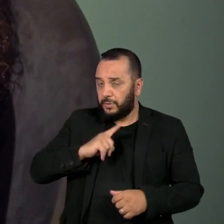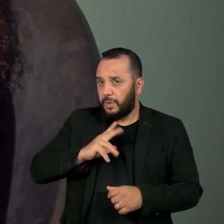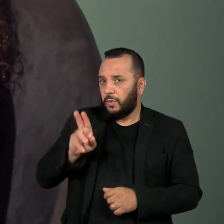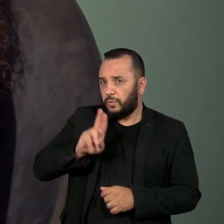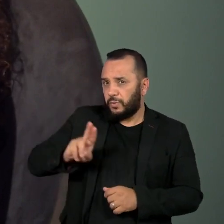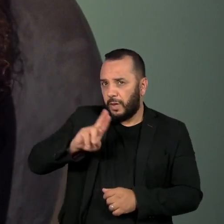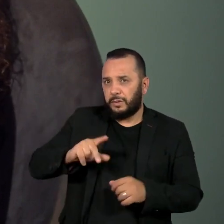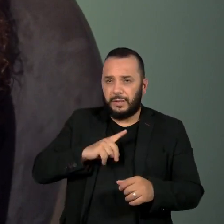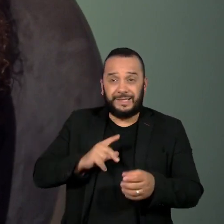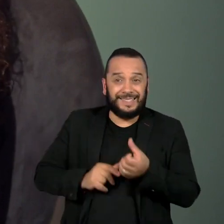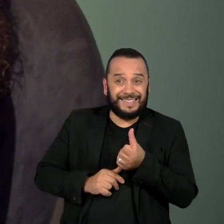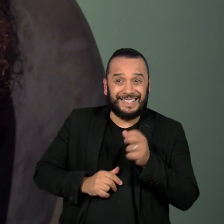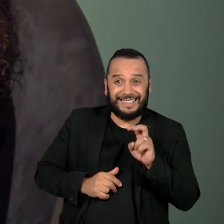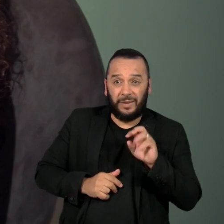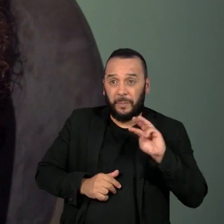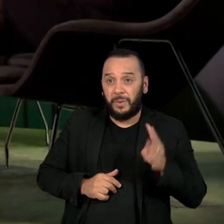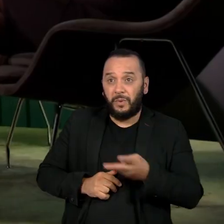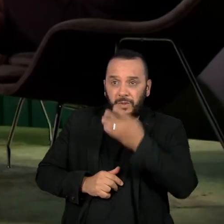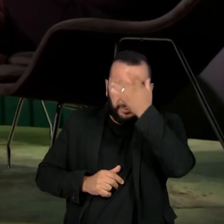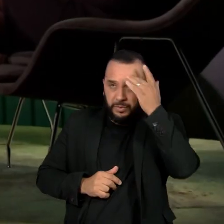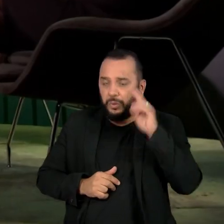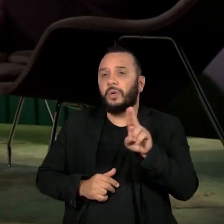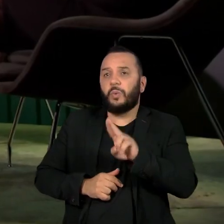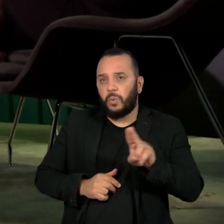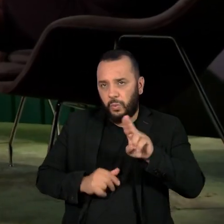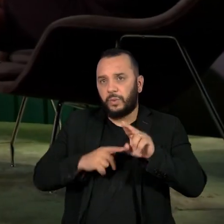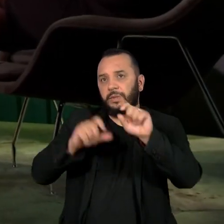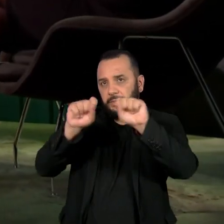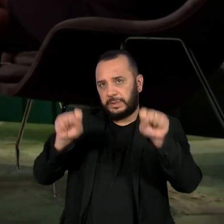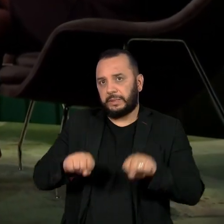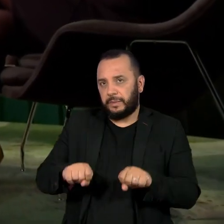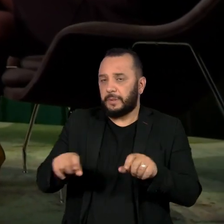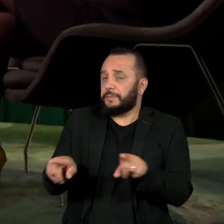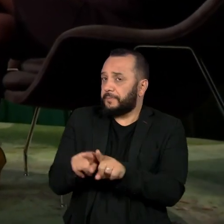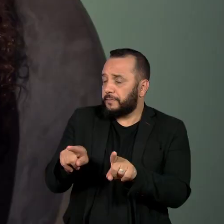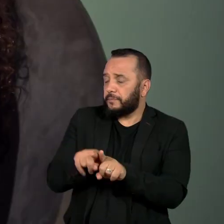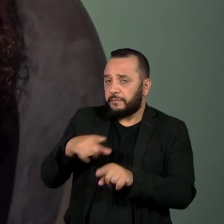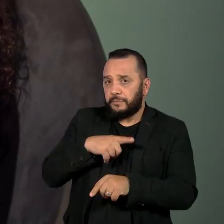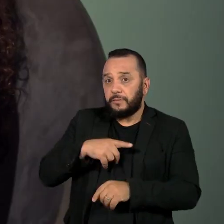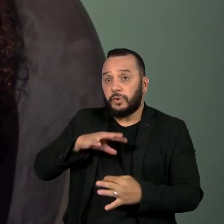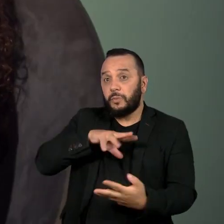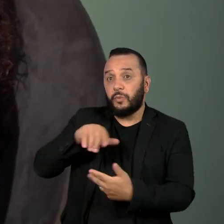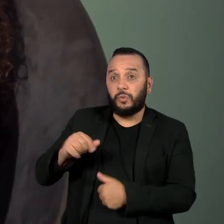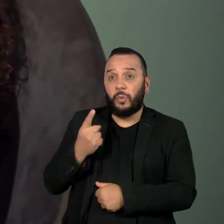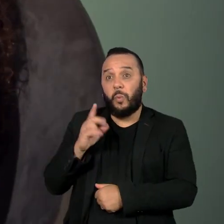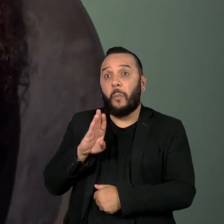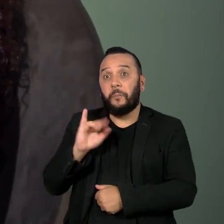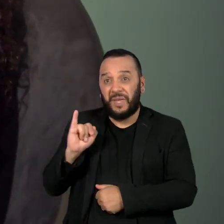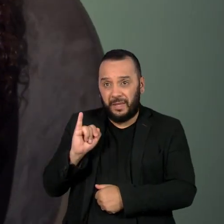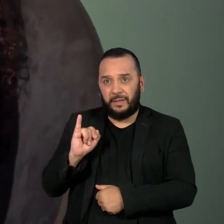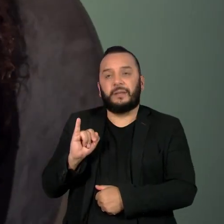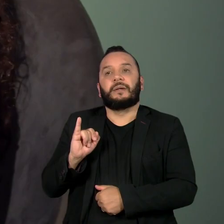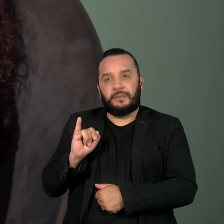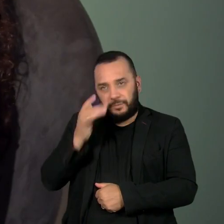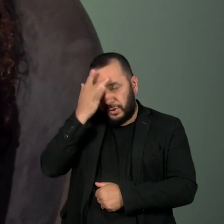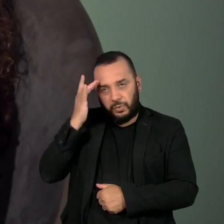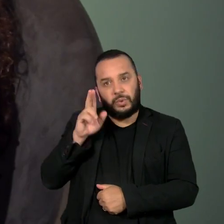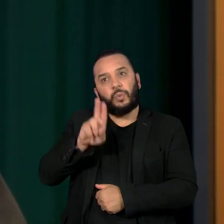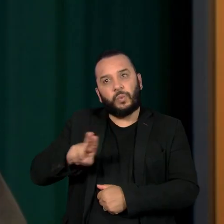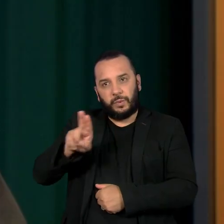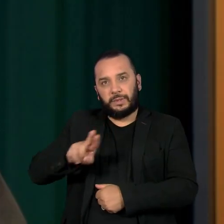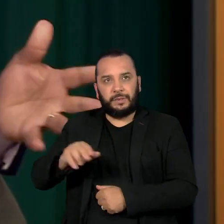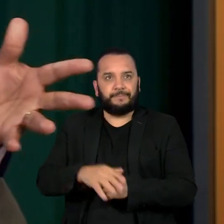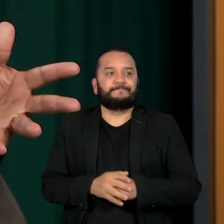somos 65 milhões de usuários. E no mundo, nós temos quase um bi de usuários.